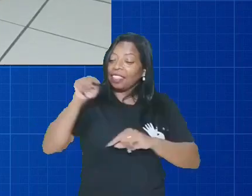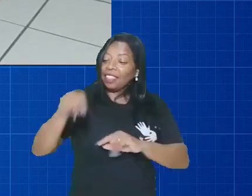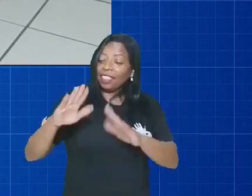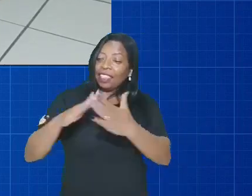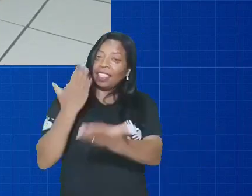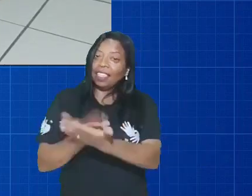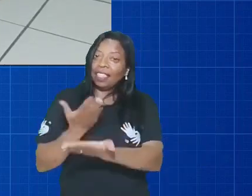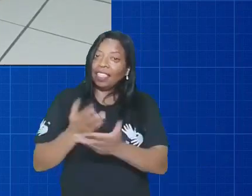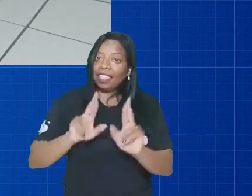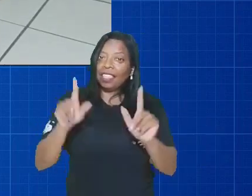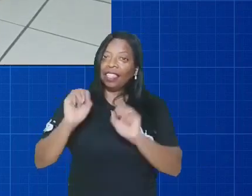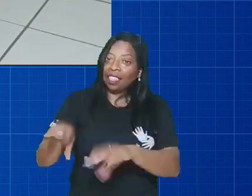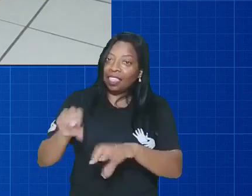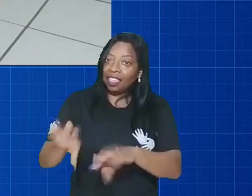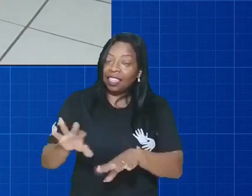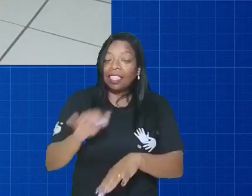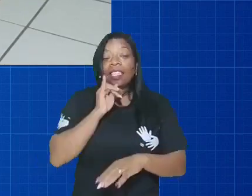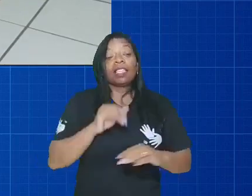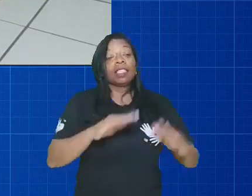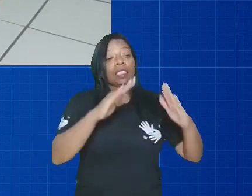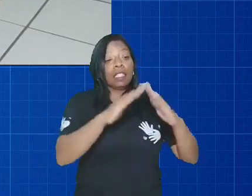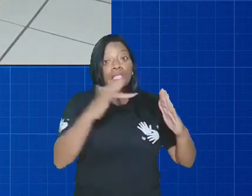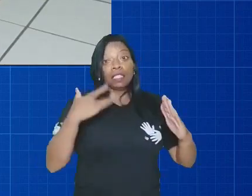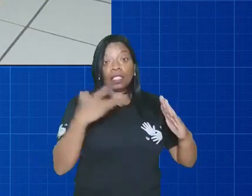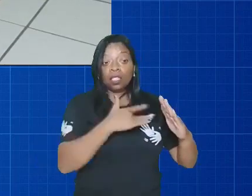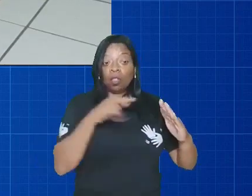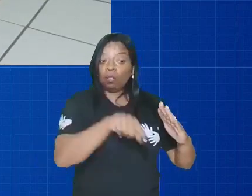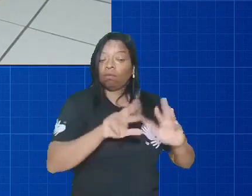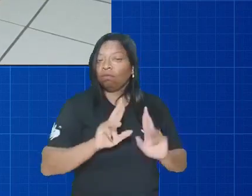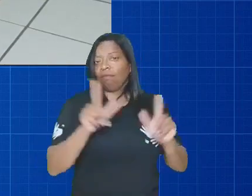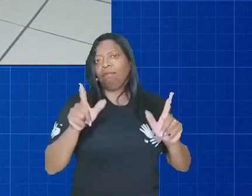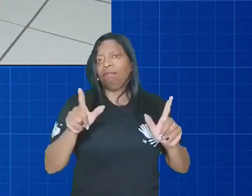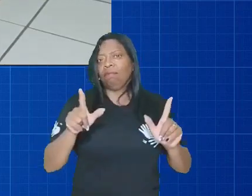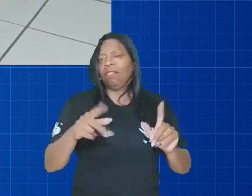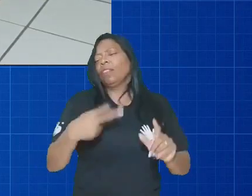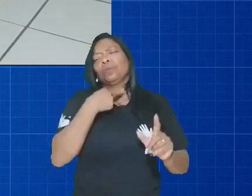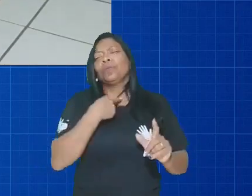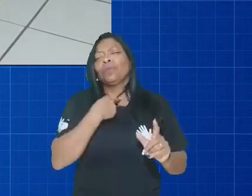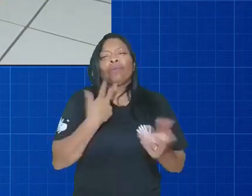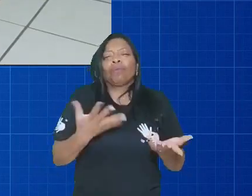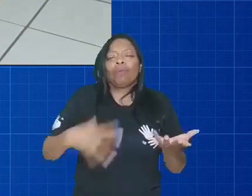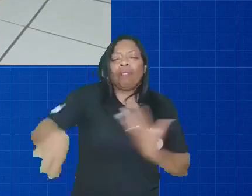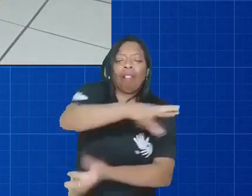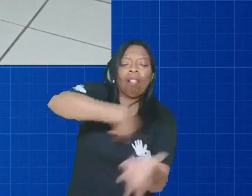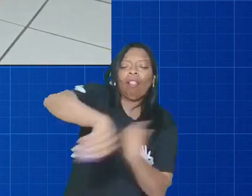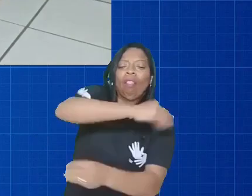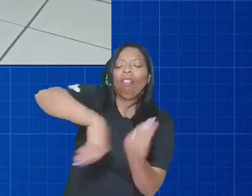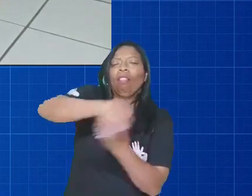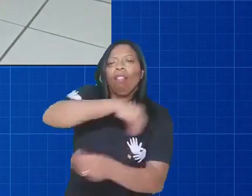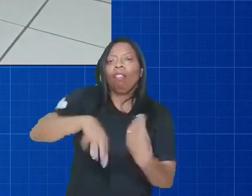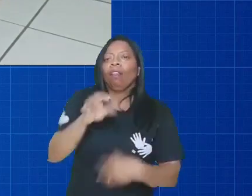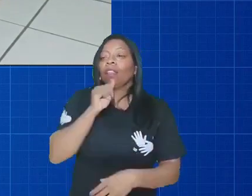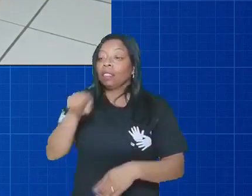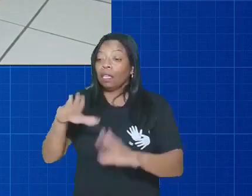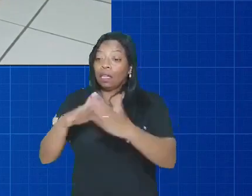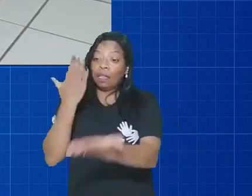sendo do profissional de saúde. Porque se a gente começar a misturar tudo, vai virar uma salada. E se um começar a fazer o que é do outro,